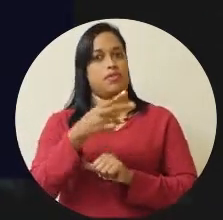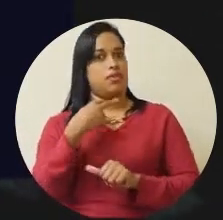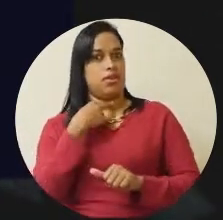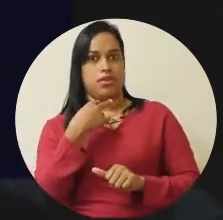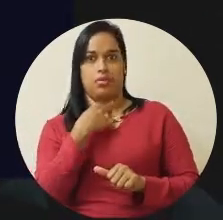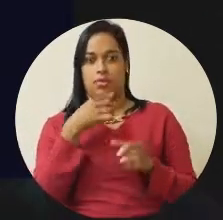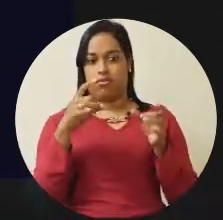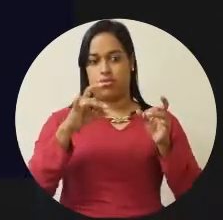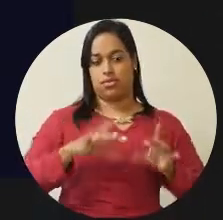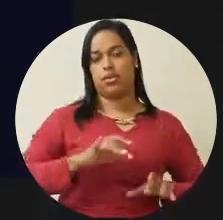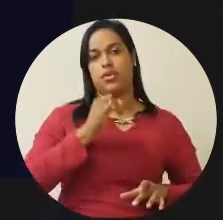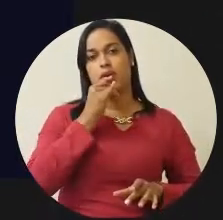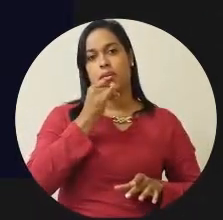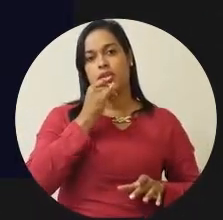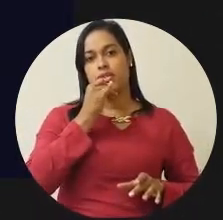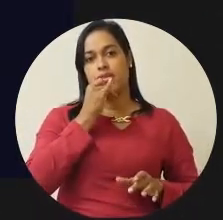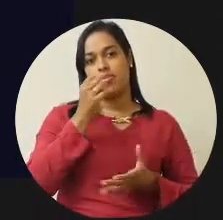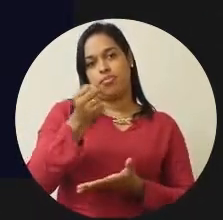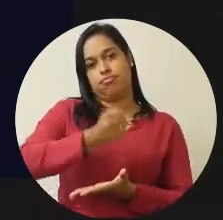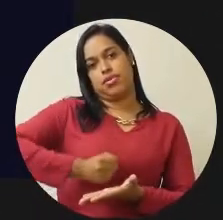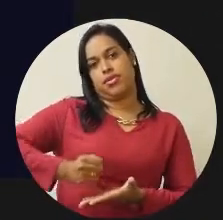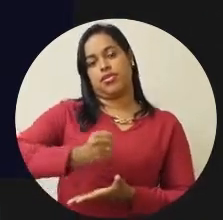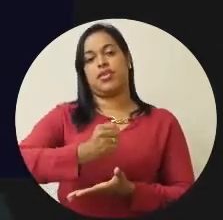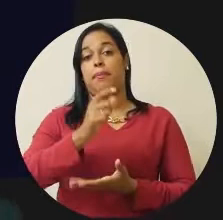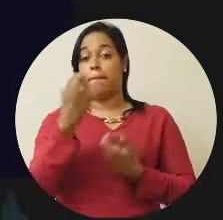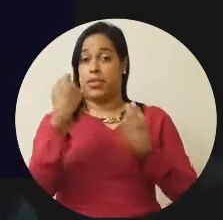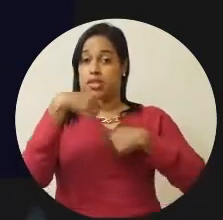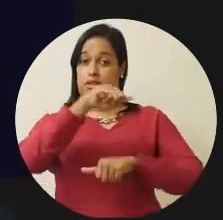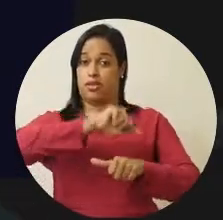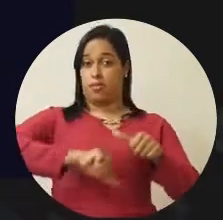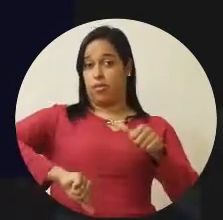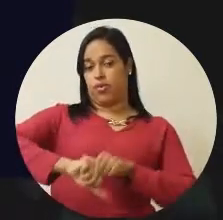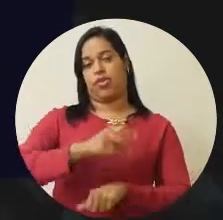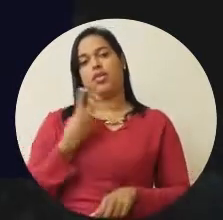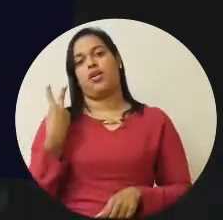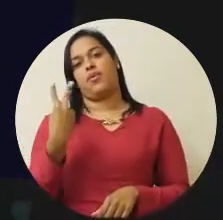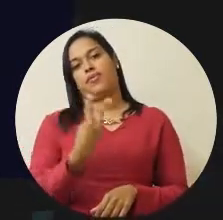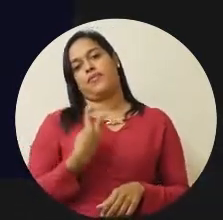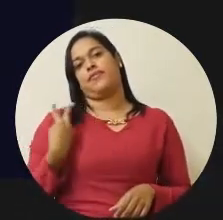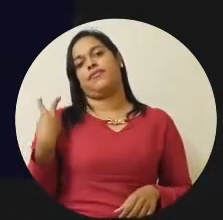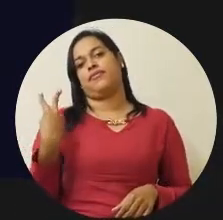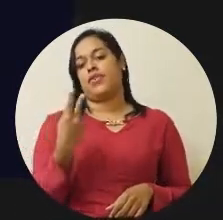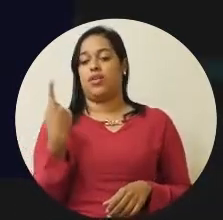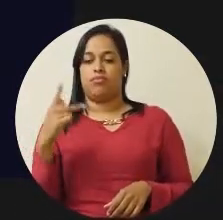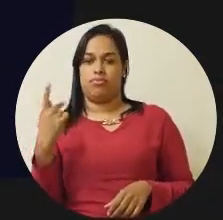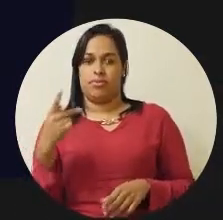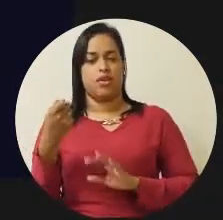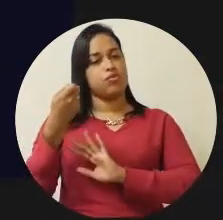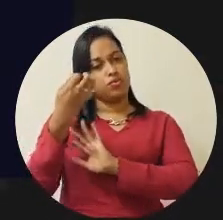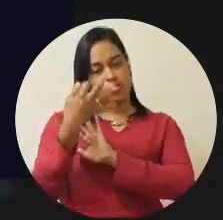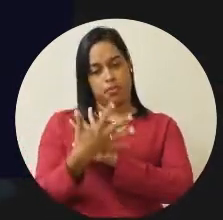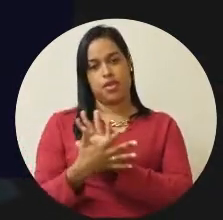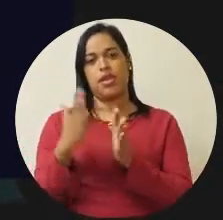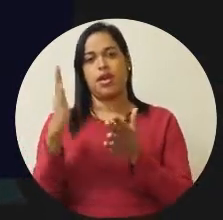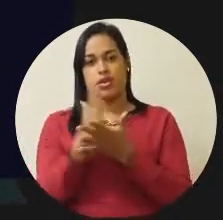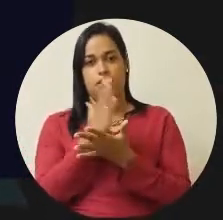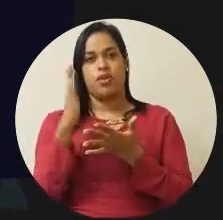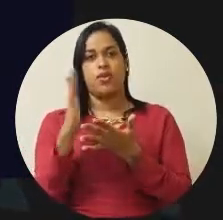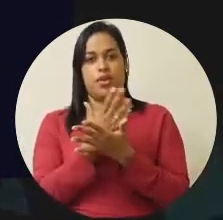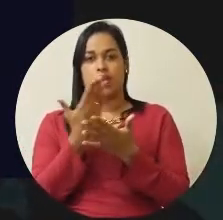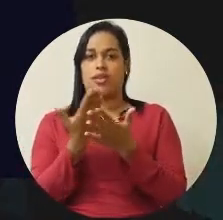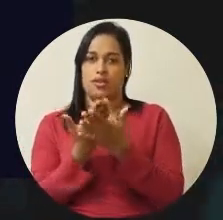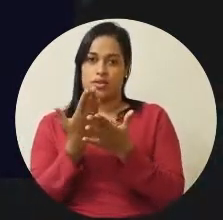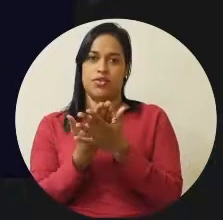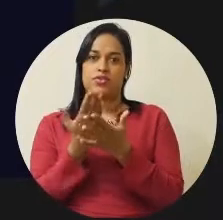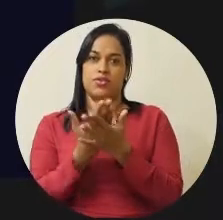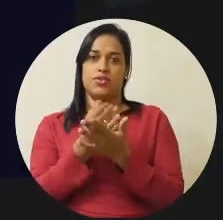pode deixar a posição básica dele, você vai ter que mudar o valor de position dele. Está tudo explicado lá no caderno de estudo